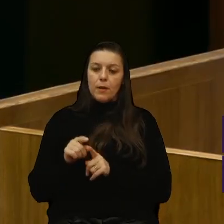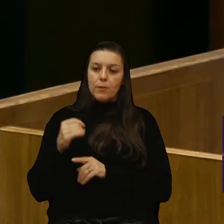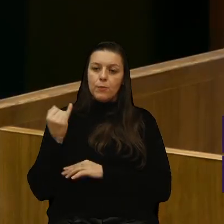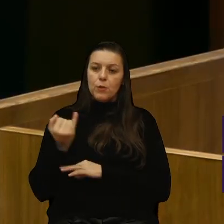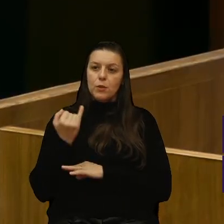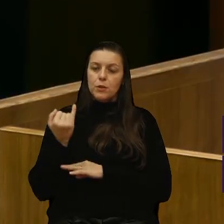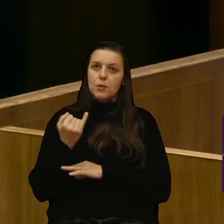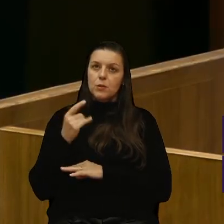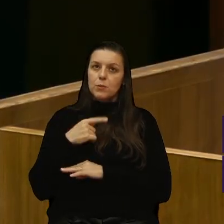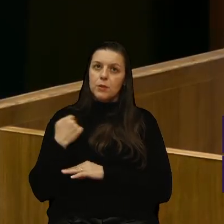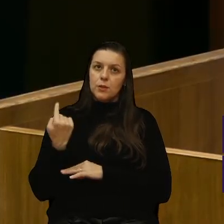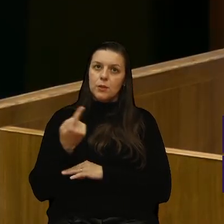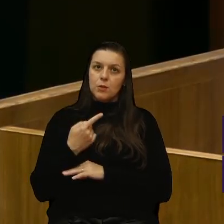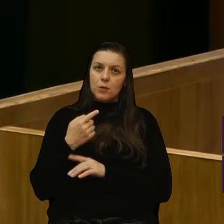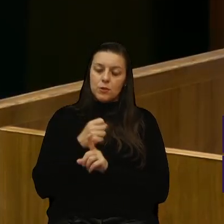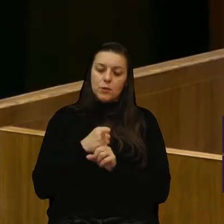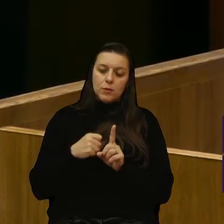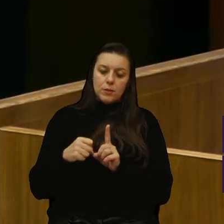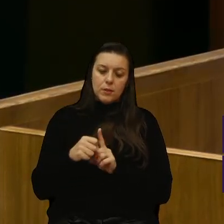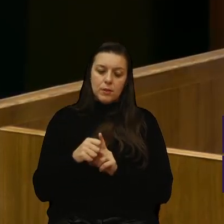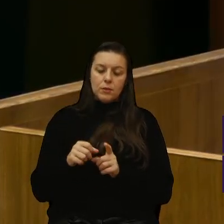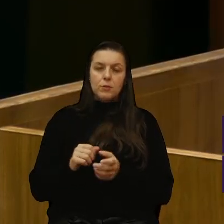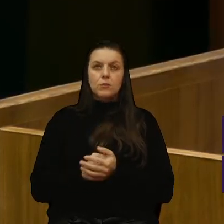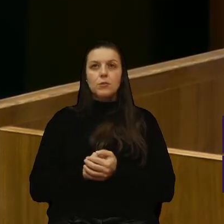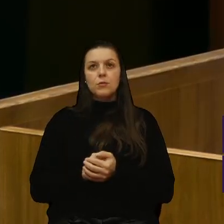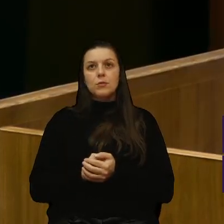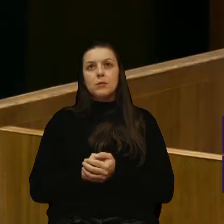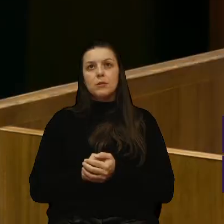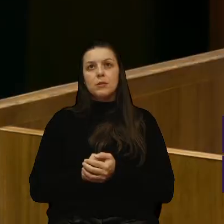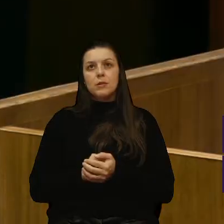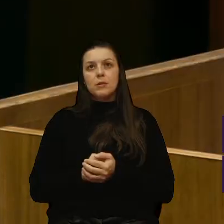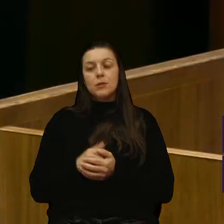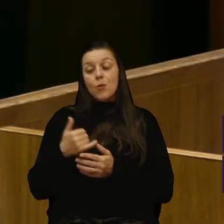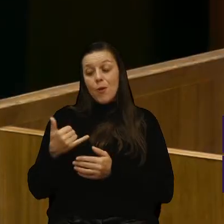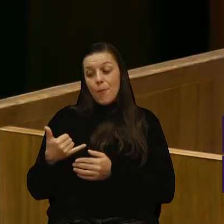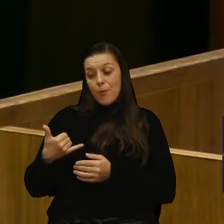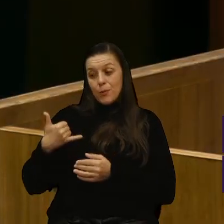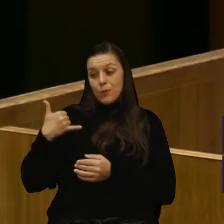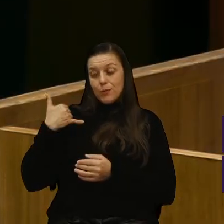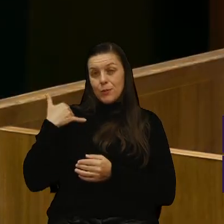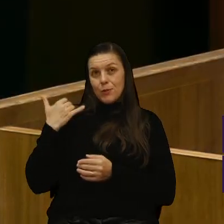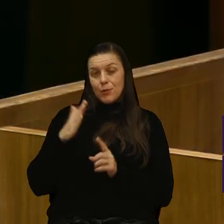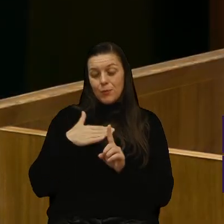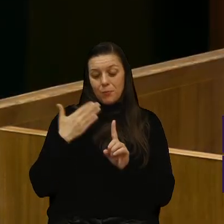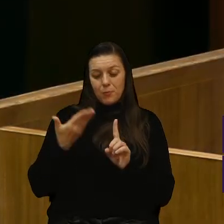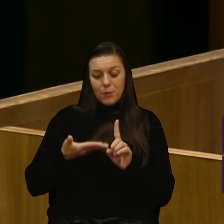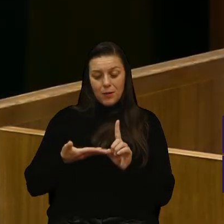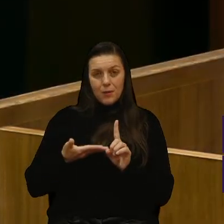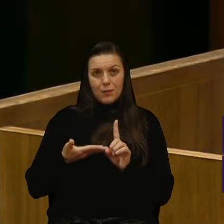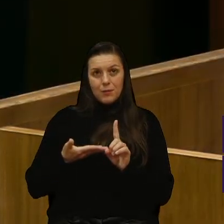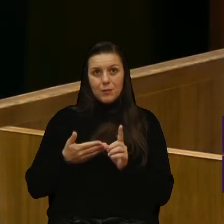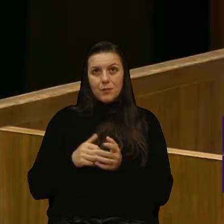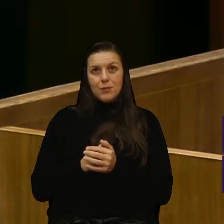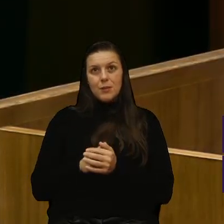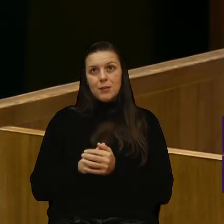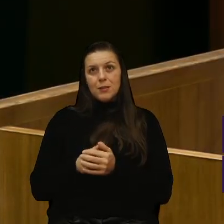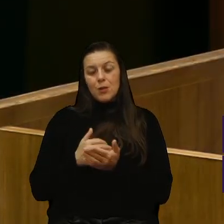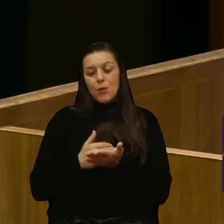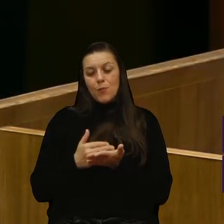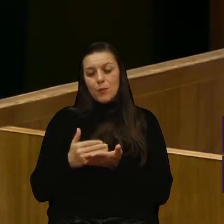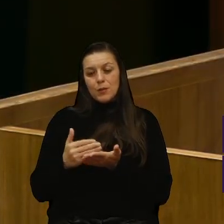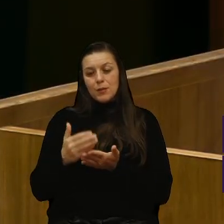importantes para a nossa sociedade. É com grande emoção que recebo essa homenagem. Quero começar